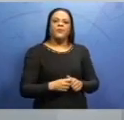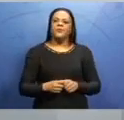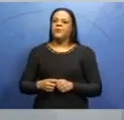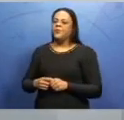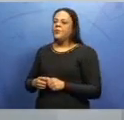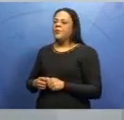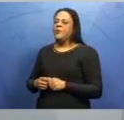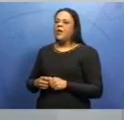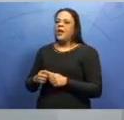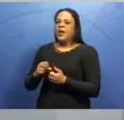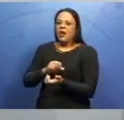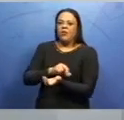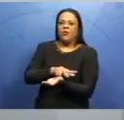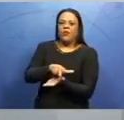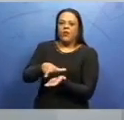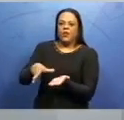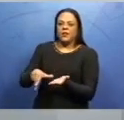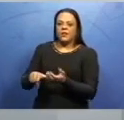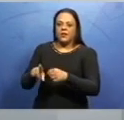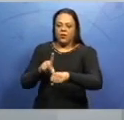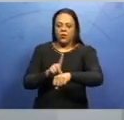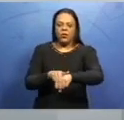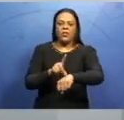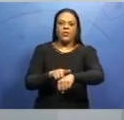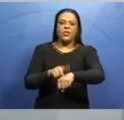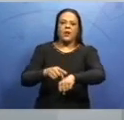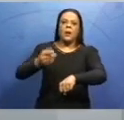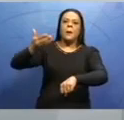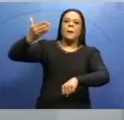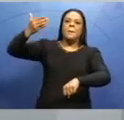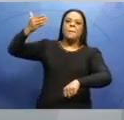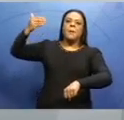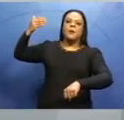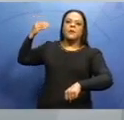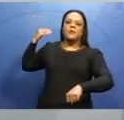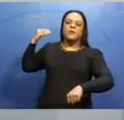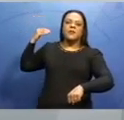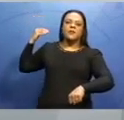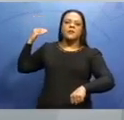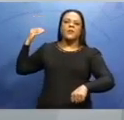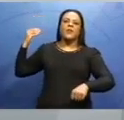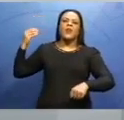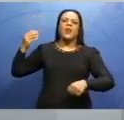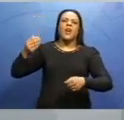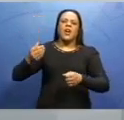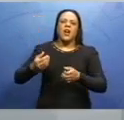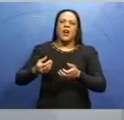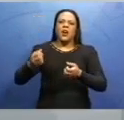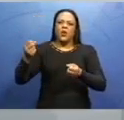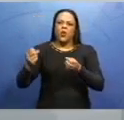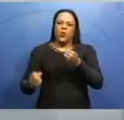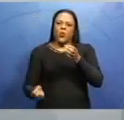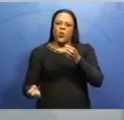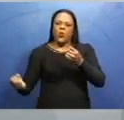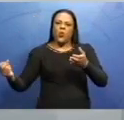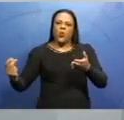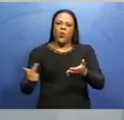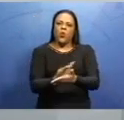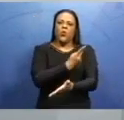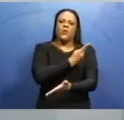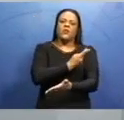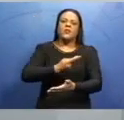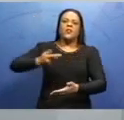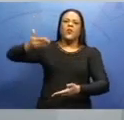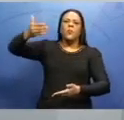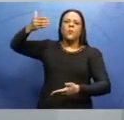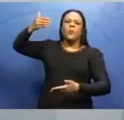Flexão em tempo. Tempos no passado, um acontecimento anterior ao momento em que se fala. É algo